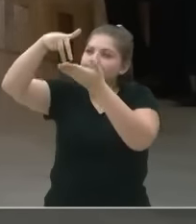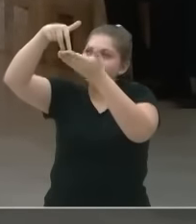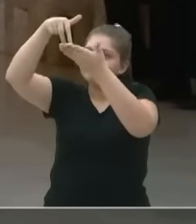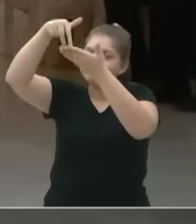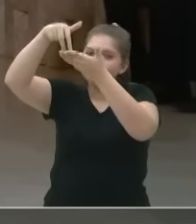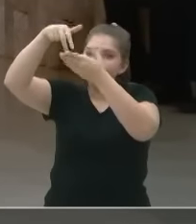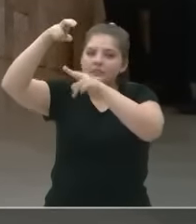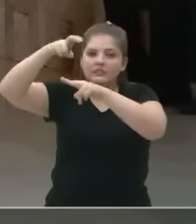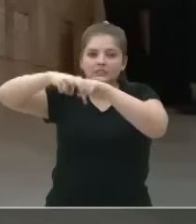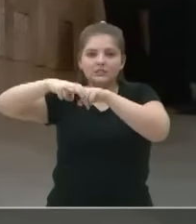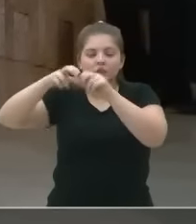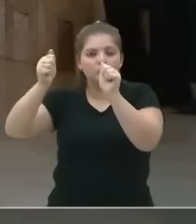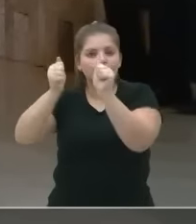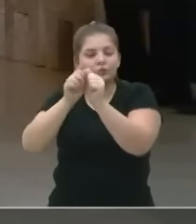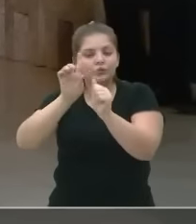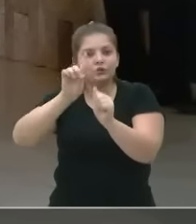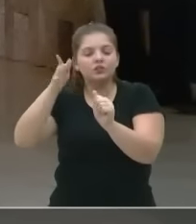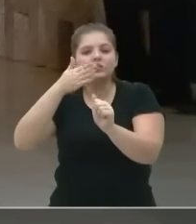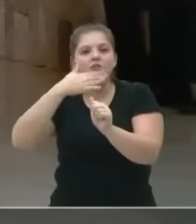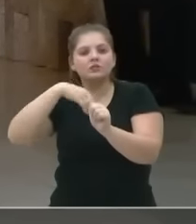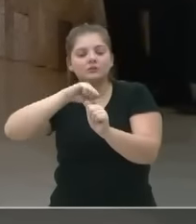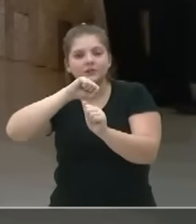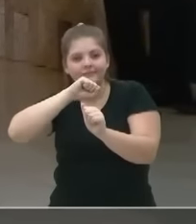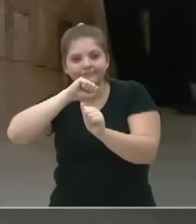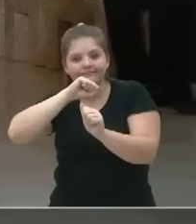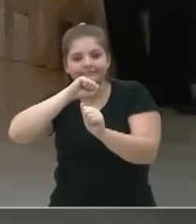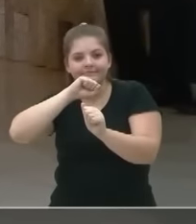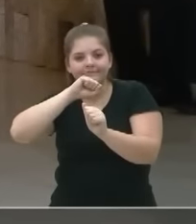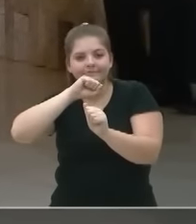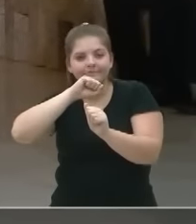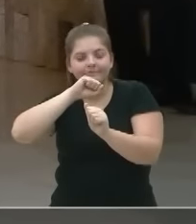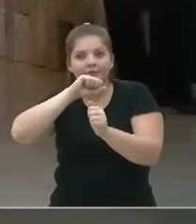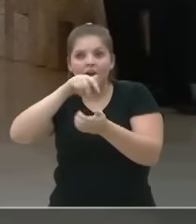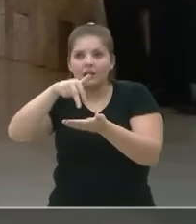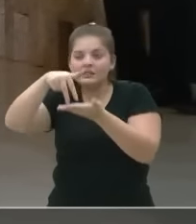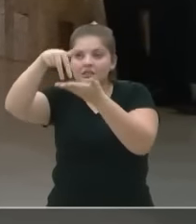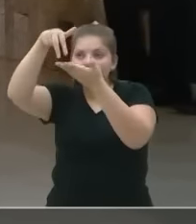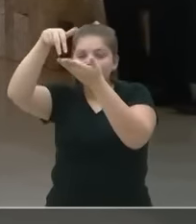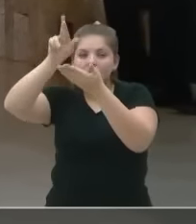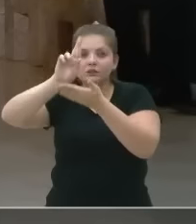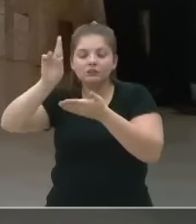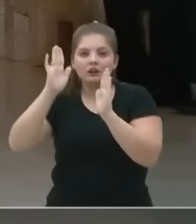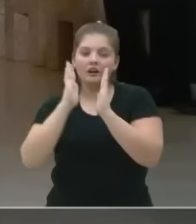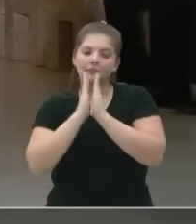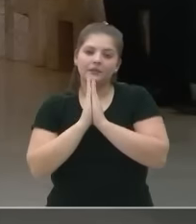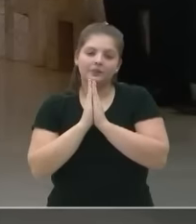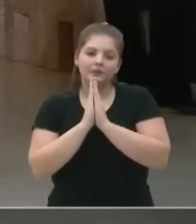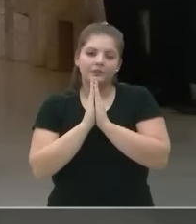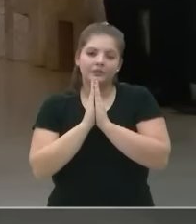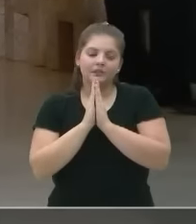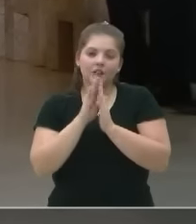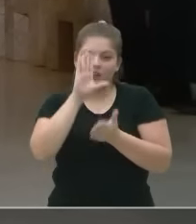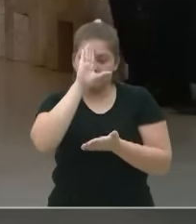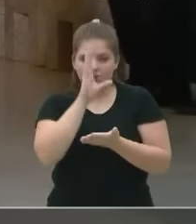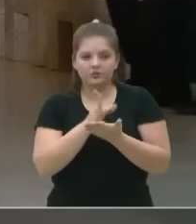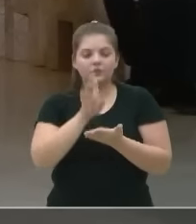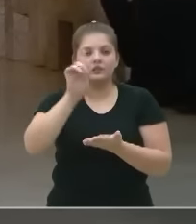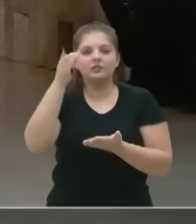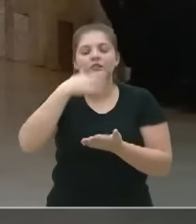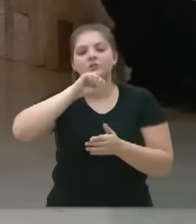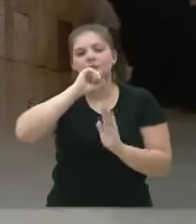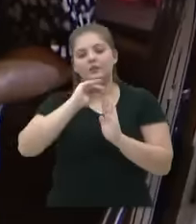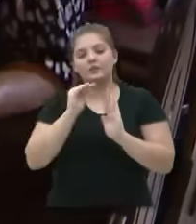e está sentado à direita de Deus. Ascensão do Senhor. Amém. Creio